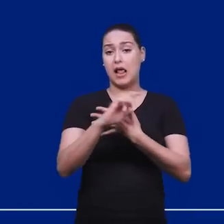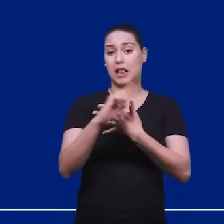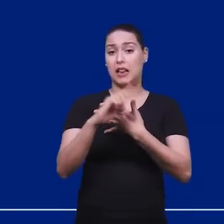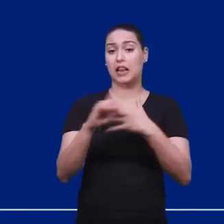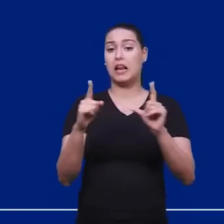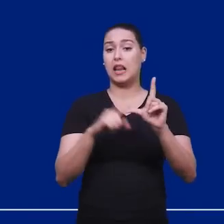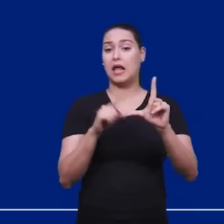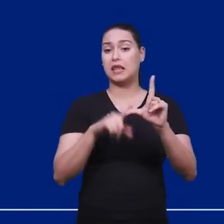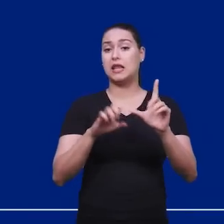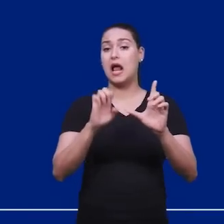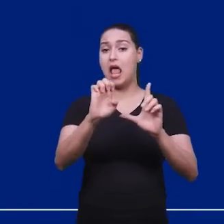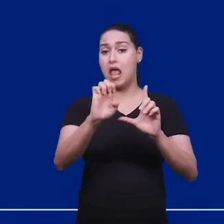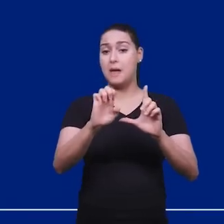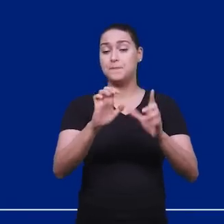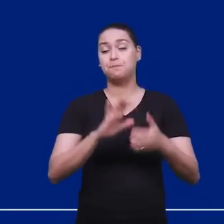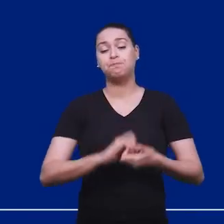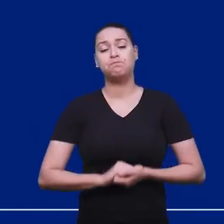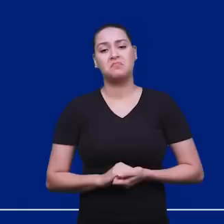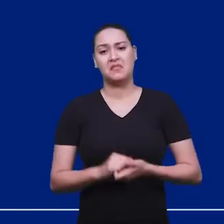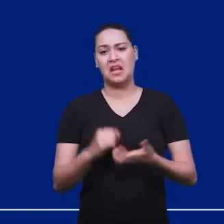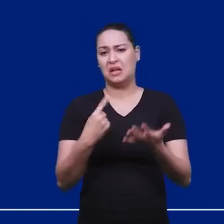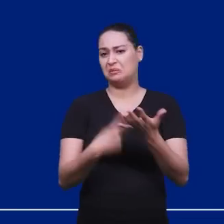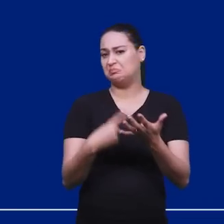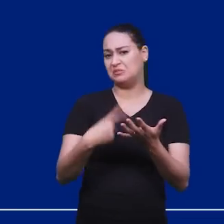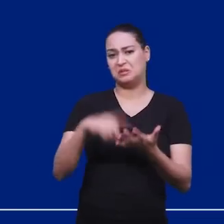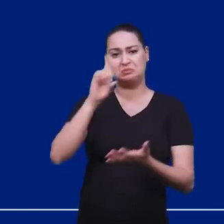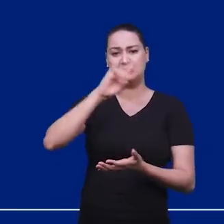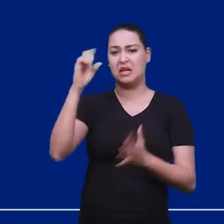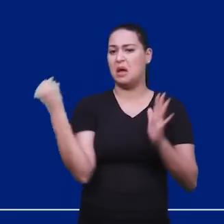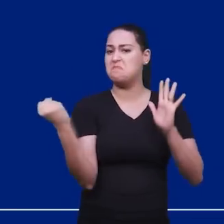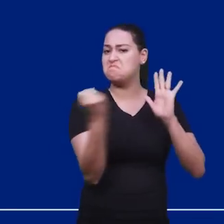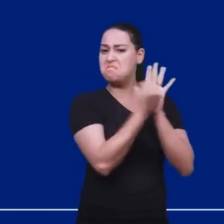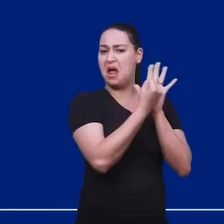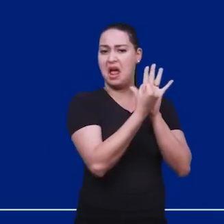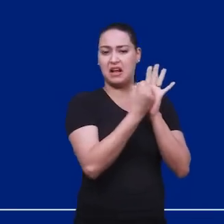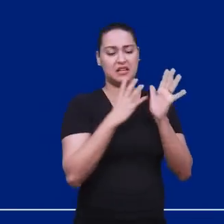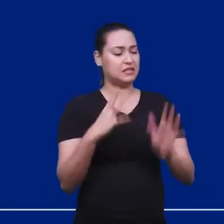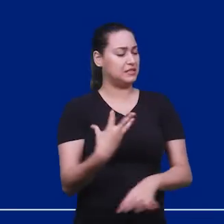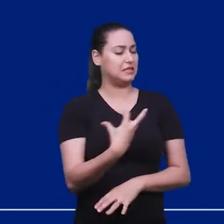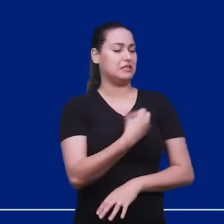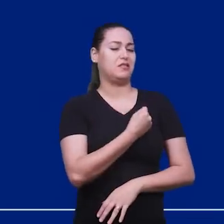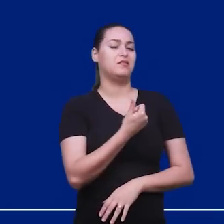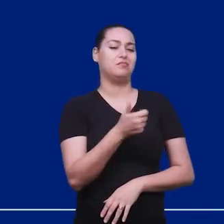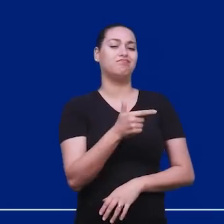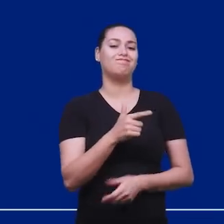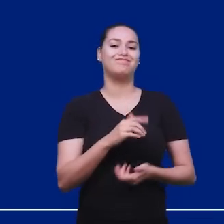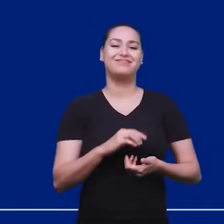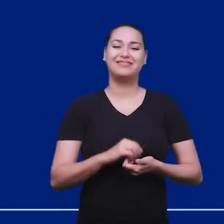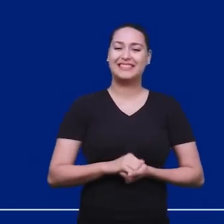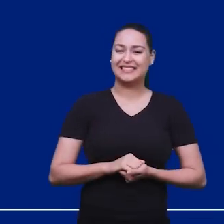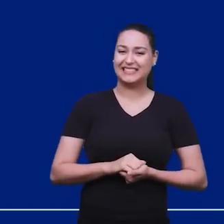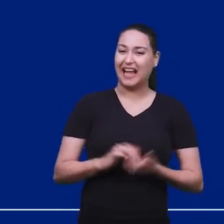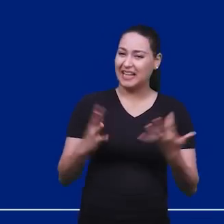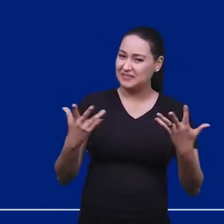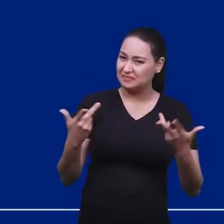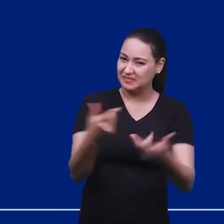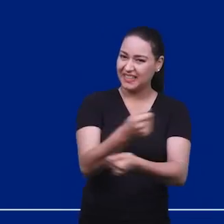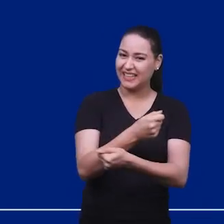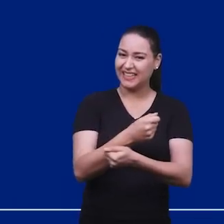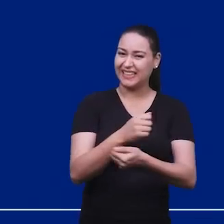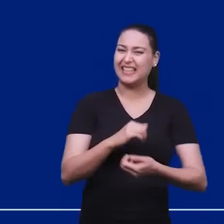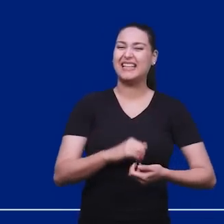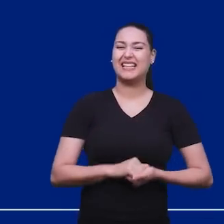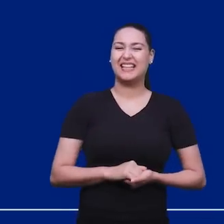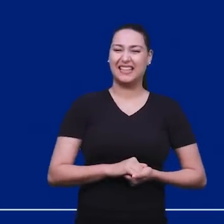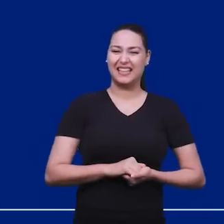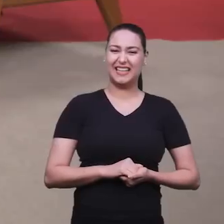materialista. E a letra E, que é o incircunciso, ele diz o seguinte, aquele que não tem as marcas da